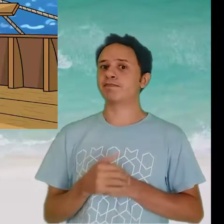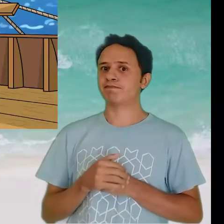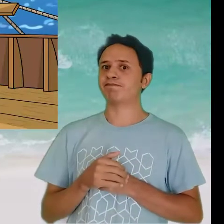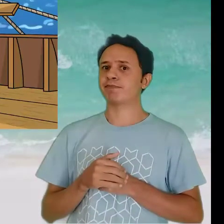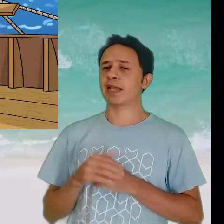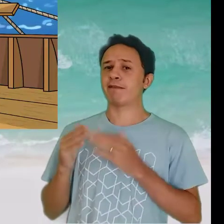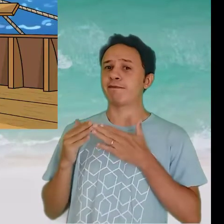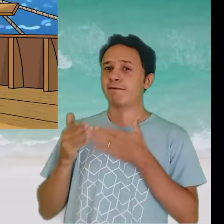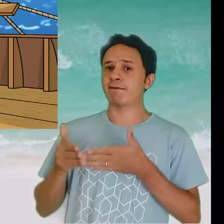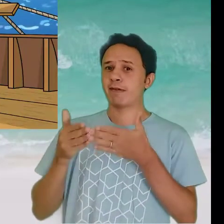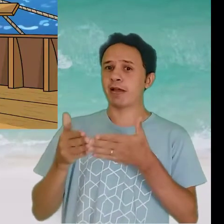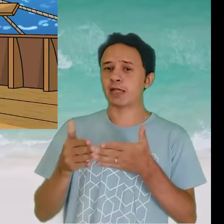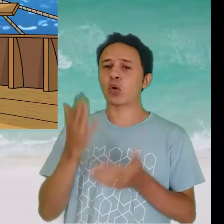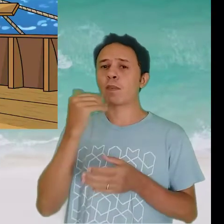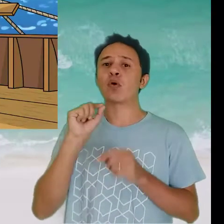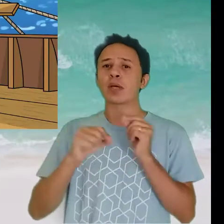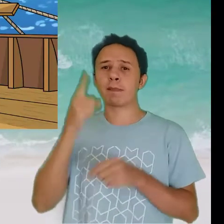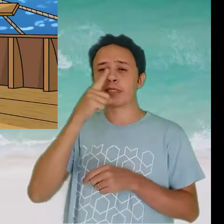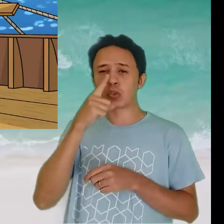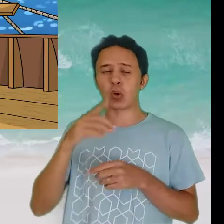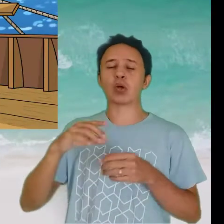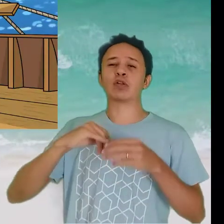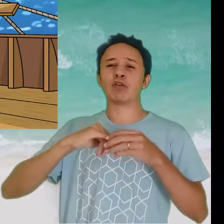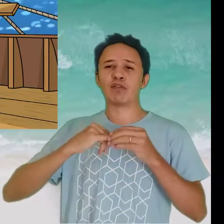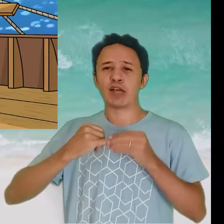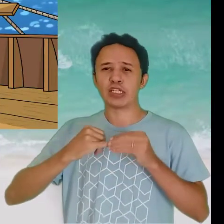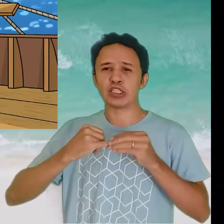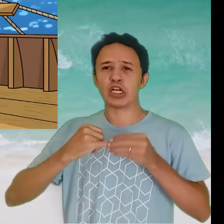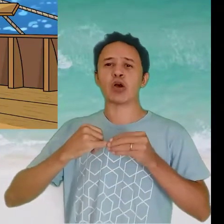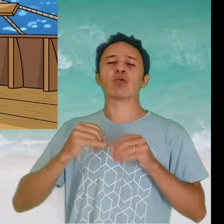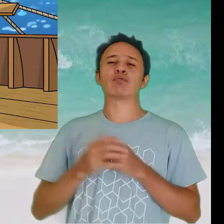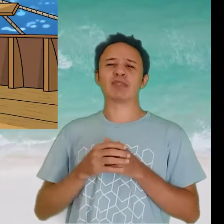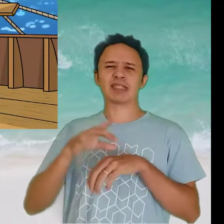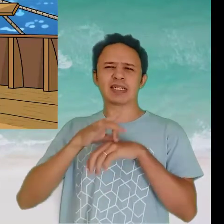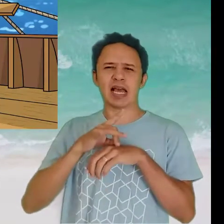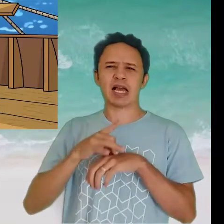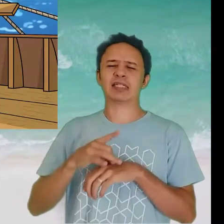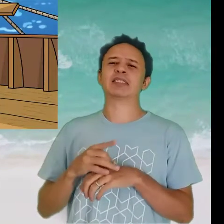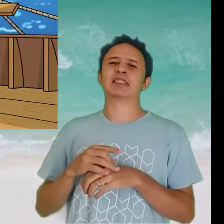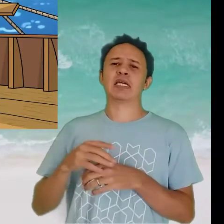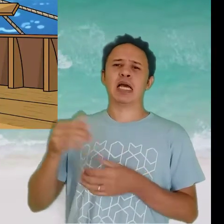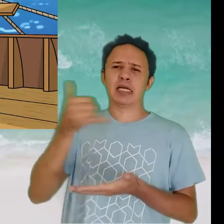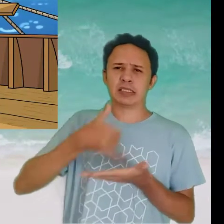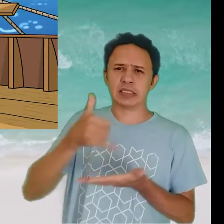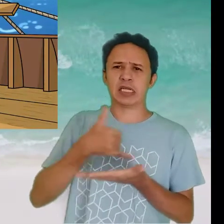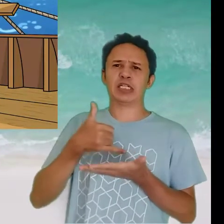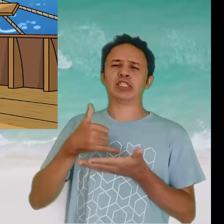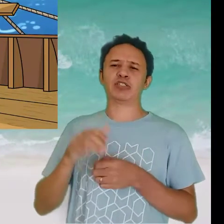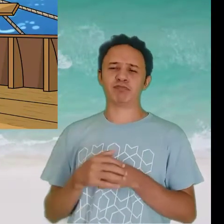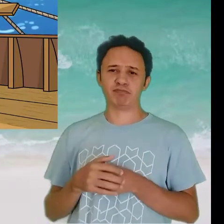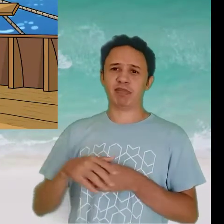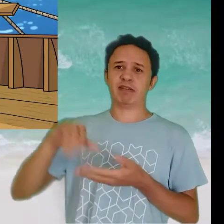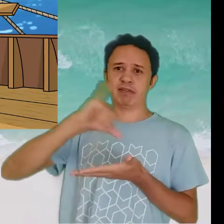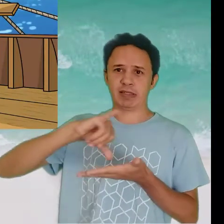Comida. Ao longo da viagem, eles comiam biscoito, carne, feijão, azeite e vinagre. Nada mal, né? Mas em poucos dias